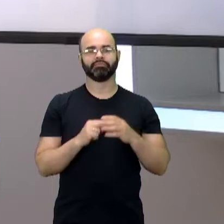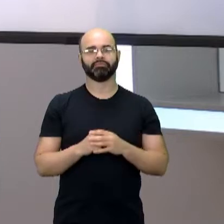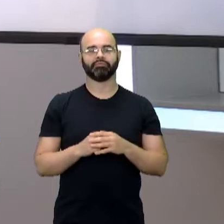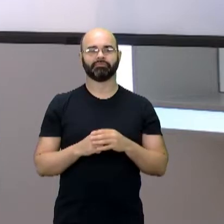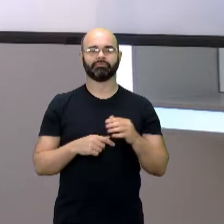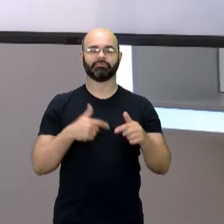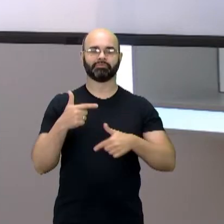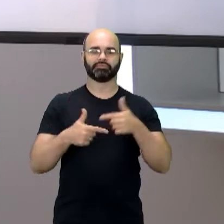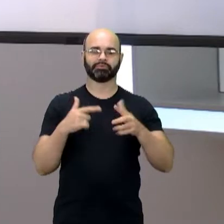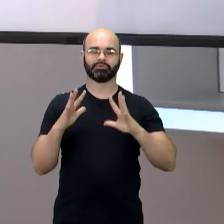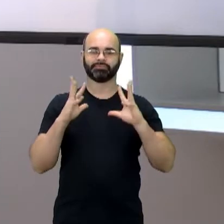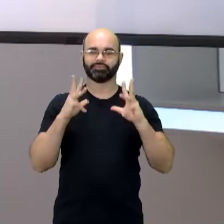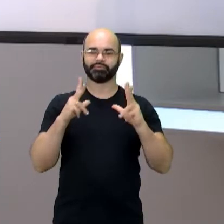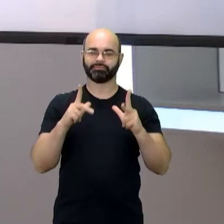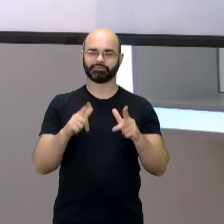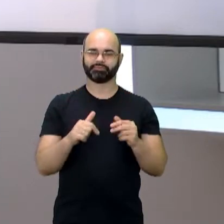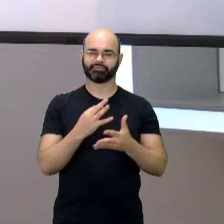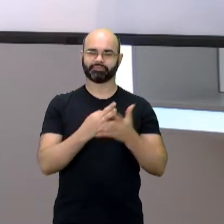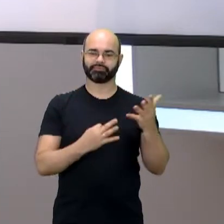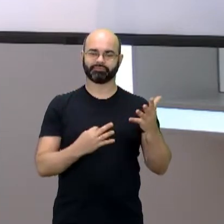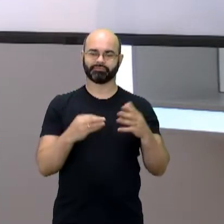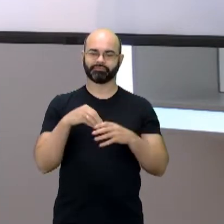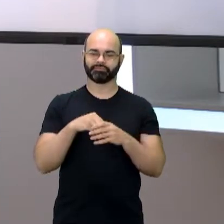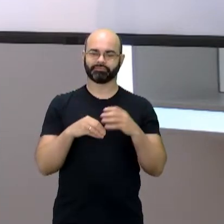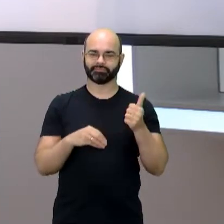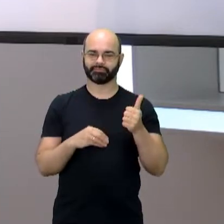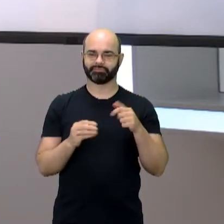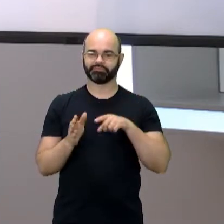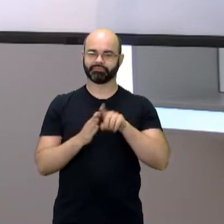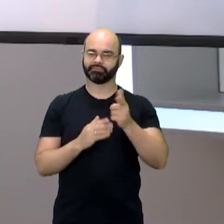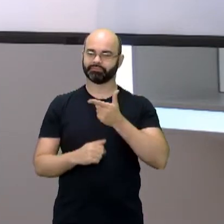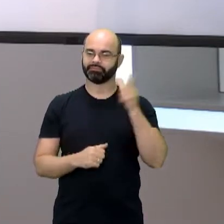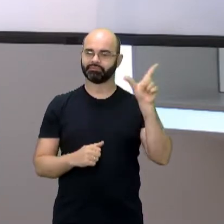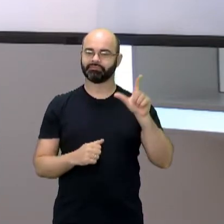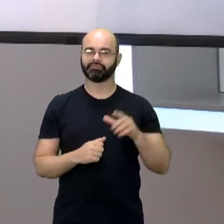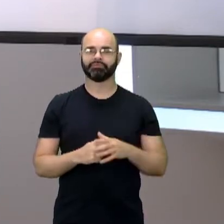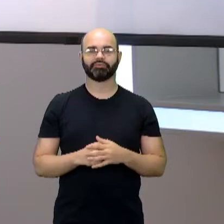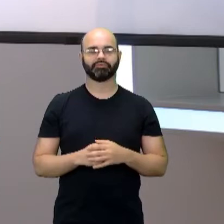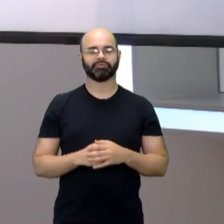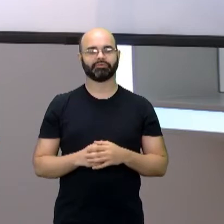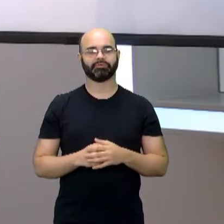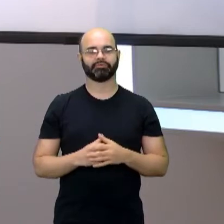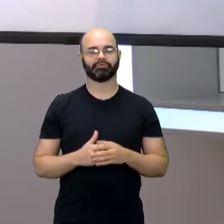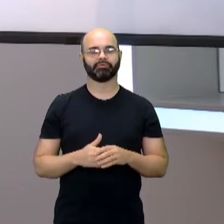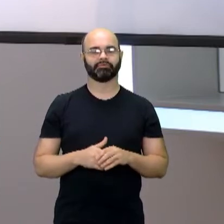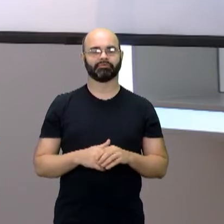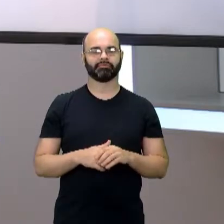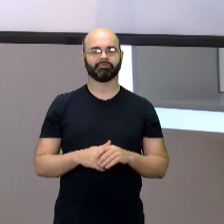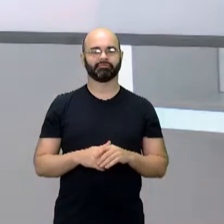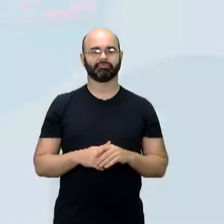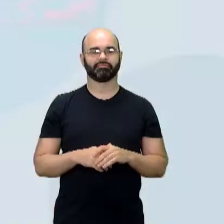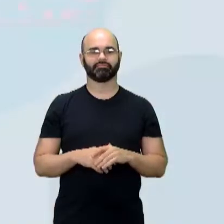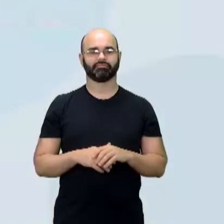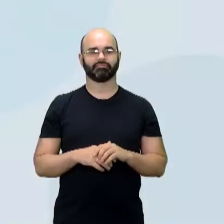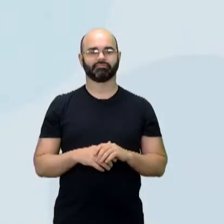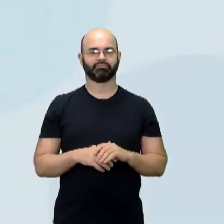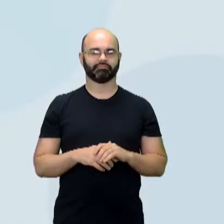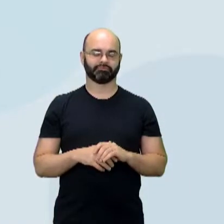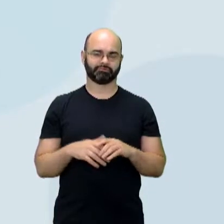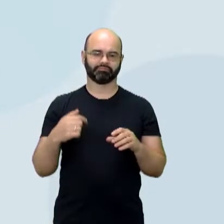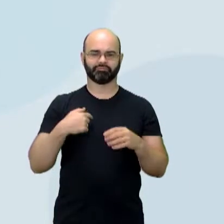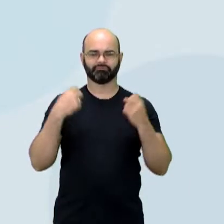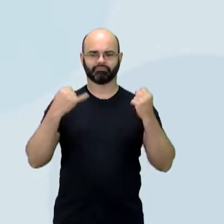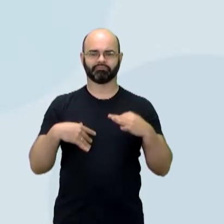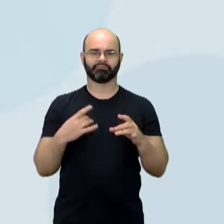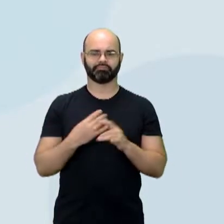que estão ali estabelecidas no texto, tá bom? Tem mais uma pergunta em relação a esse texto. A gente já vai passar essa daqui, porque a prof já